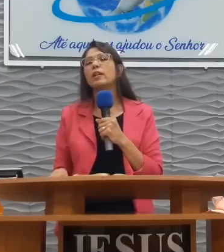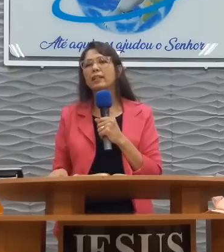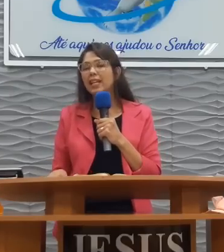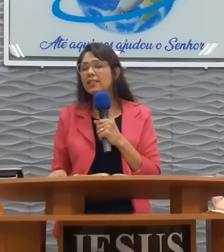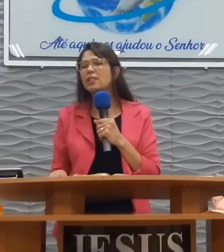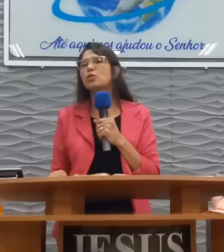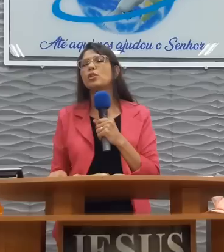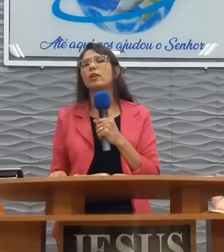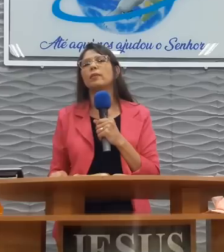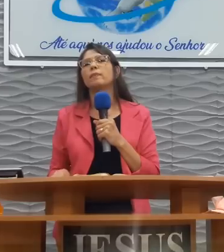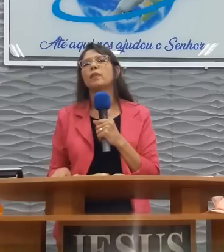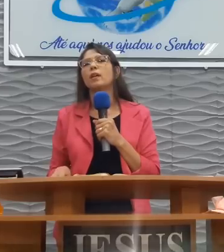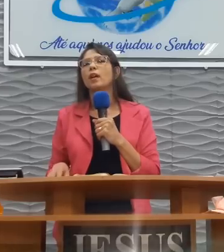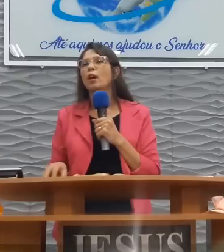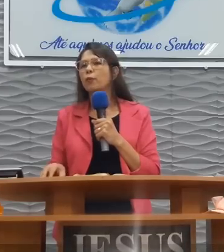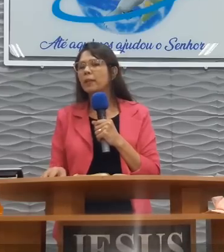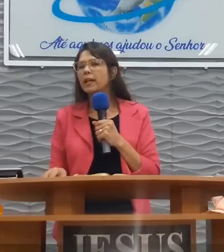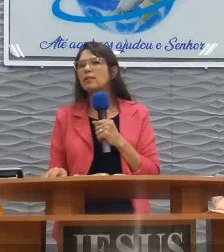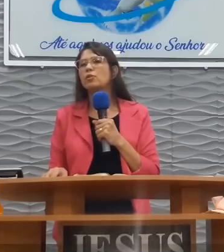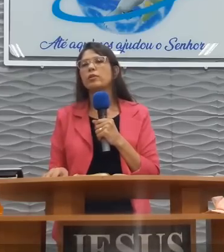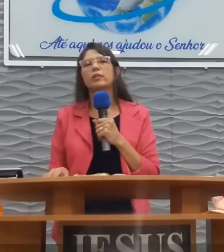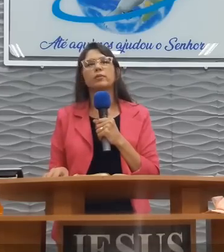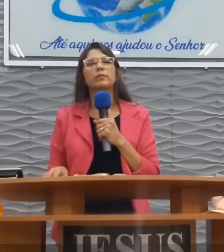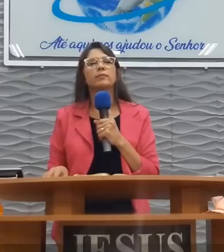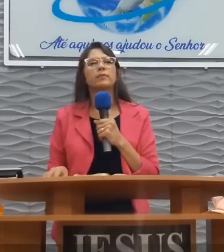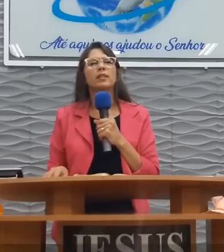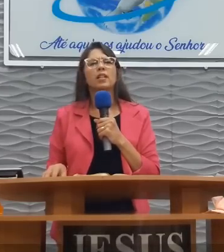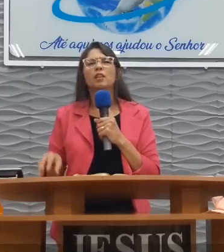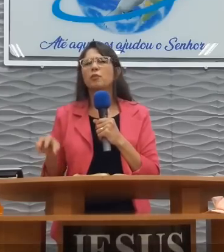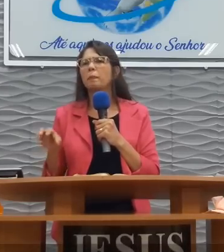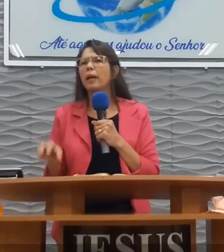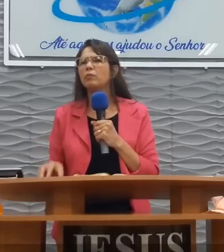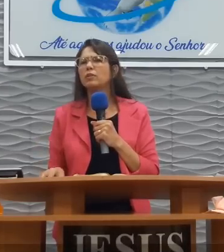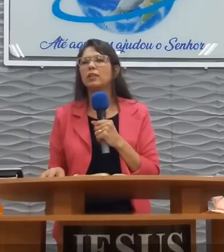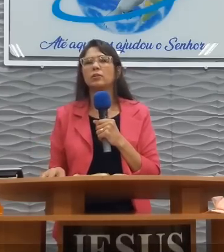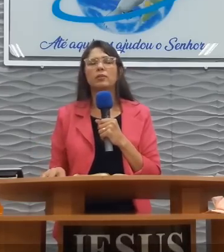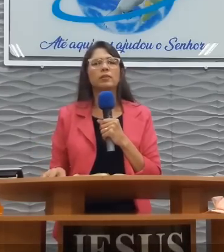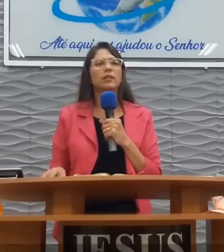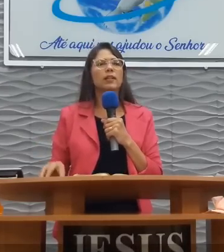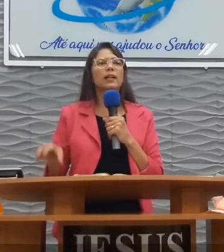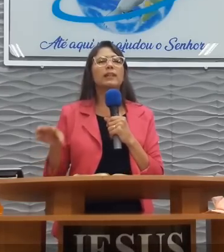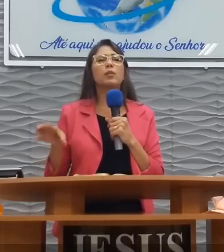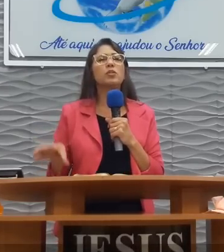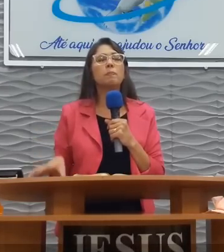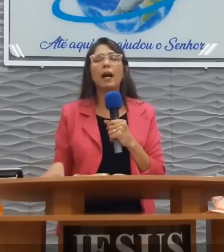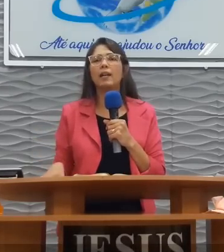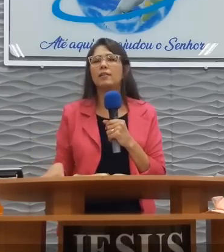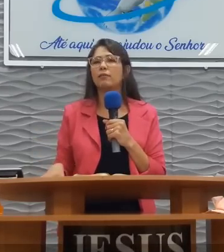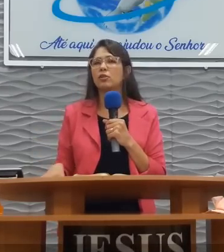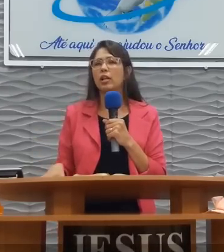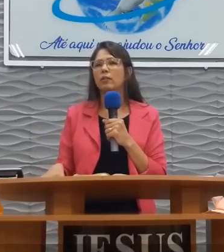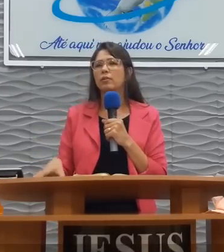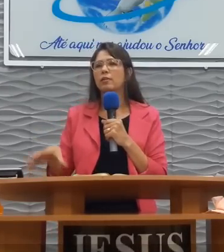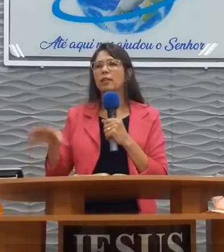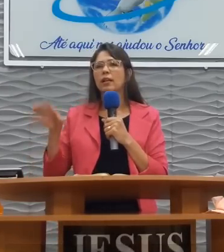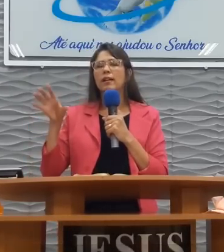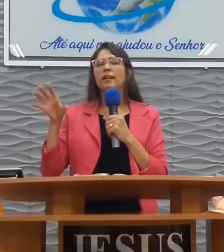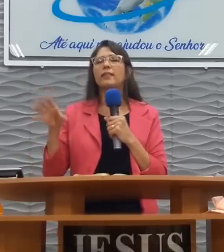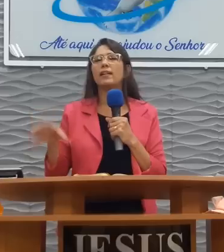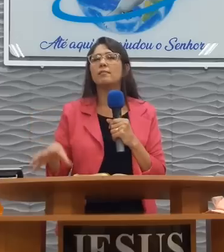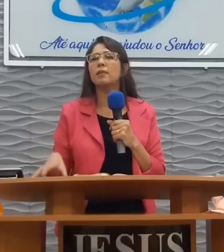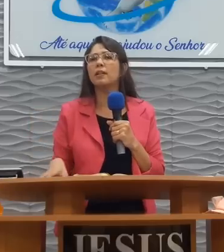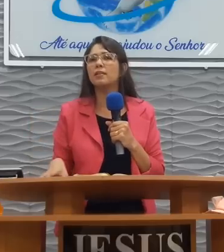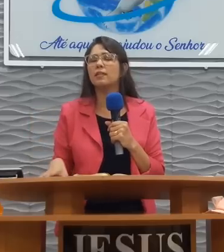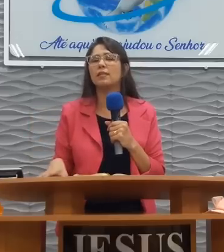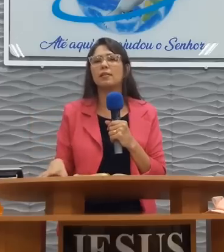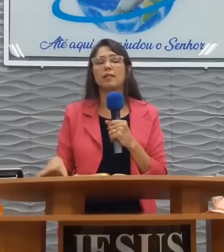Resumindo a história, nesse dia, eu fui para casa chorando. E fui me perguntando, cadê os pais evangélicos?